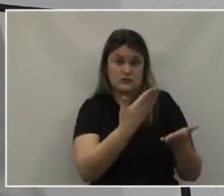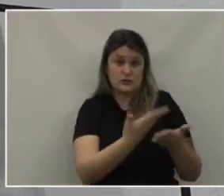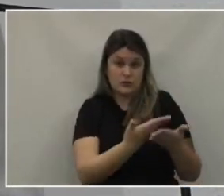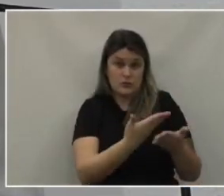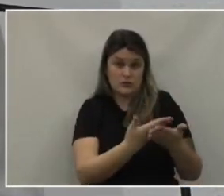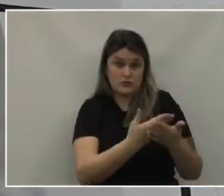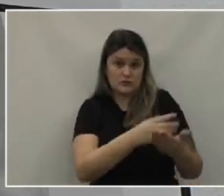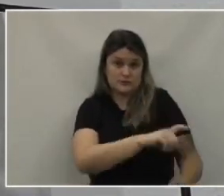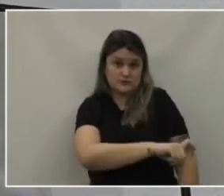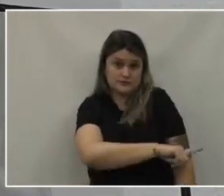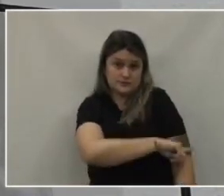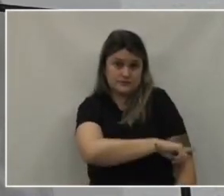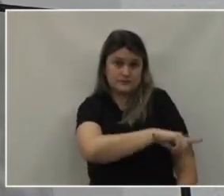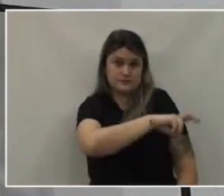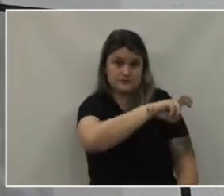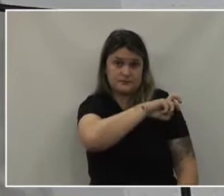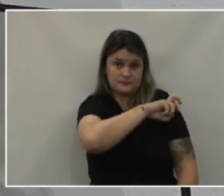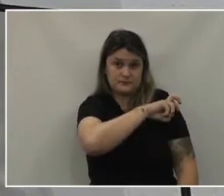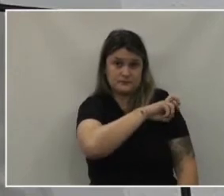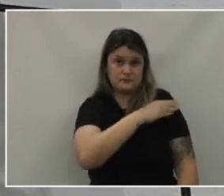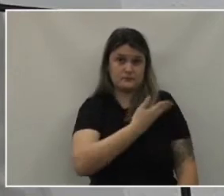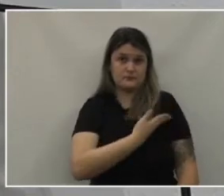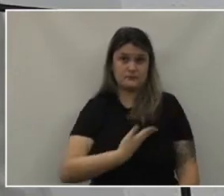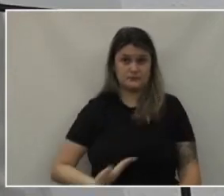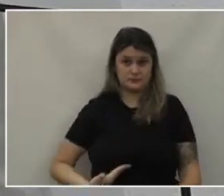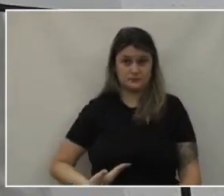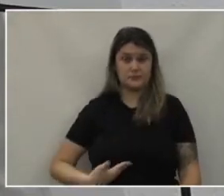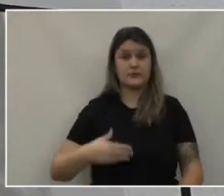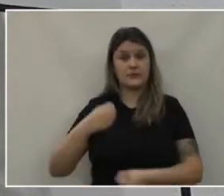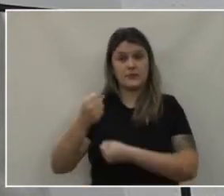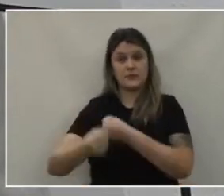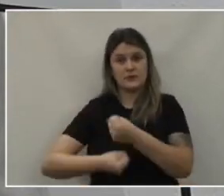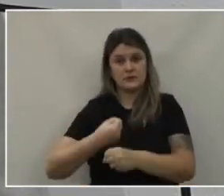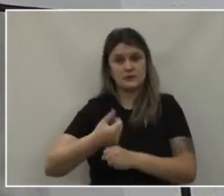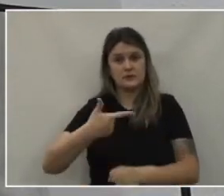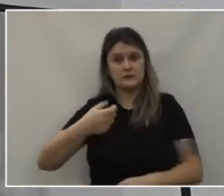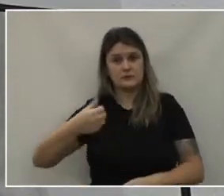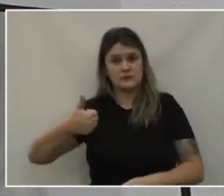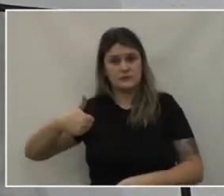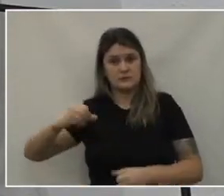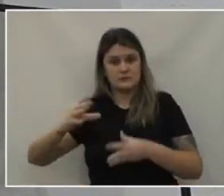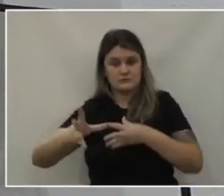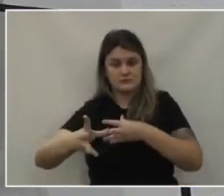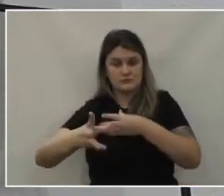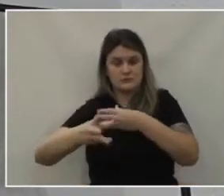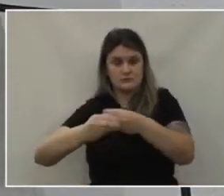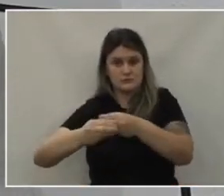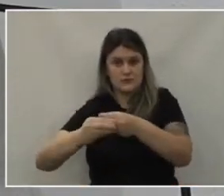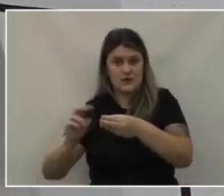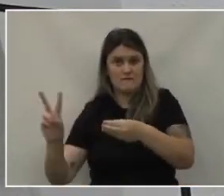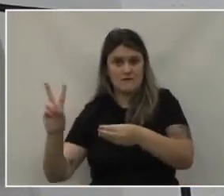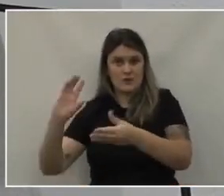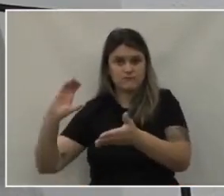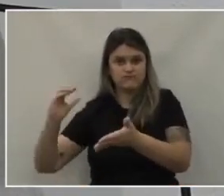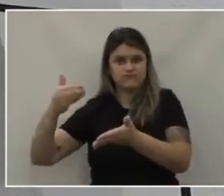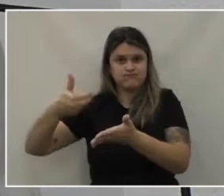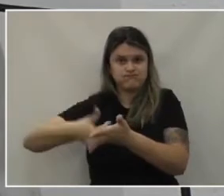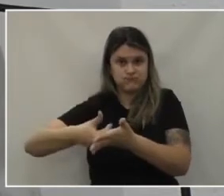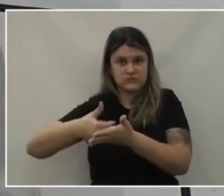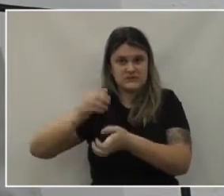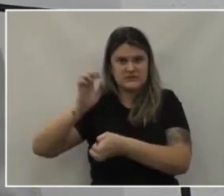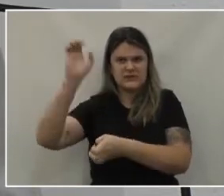pública. Em 2019, a complementação da União, que é